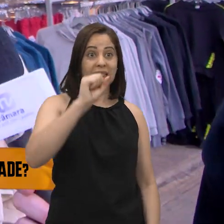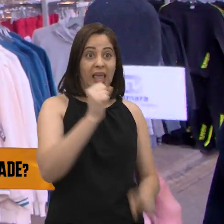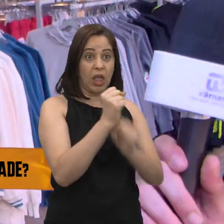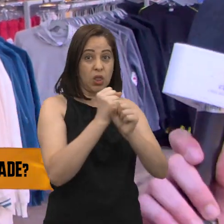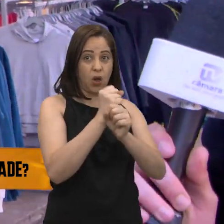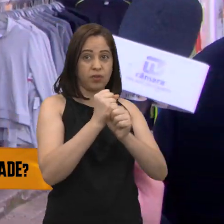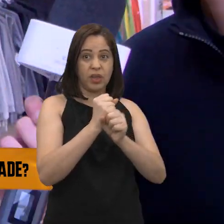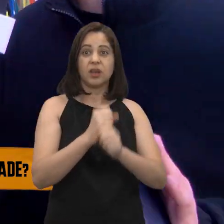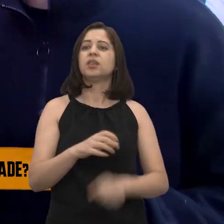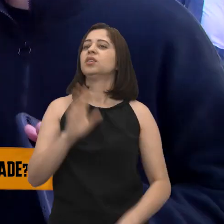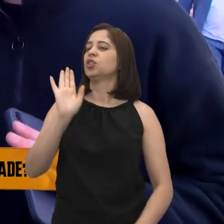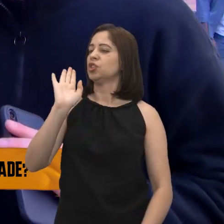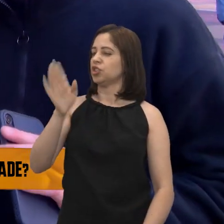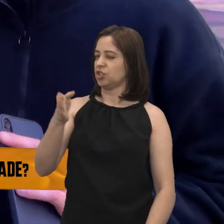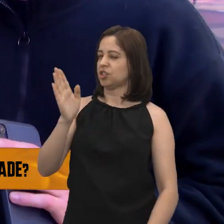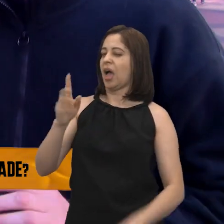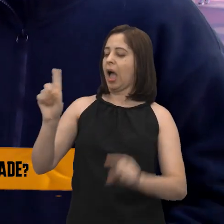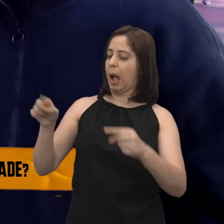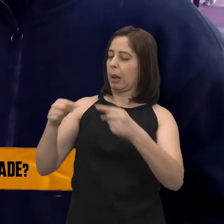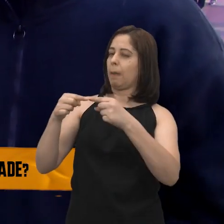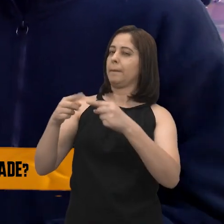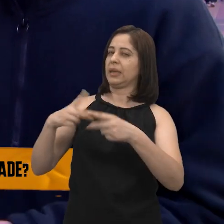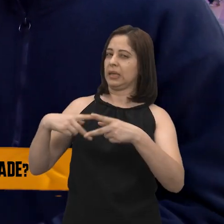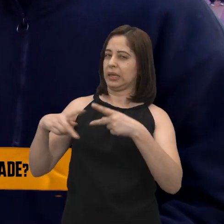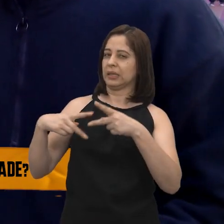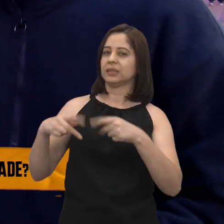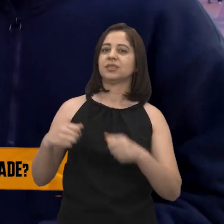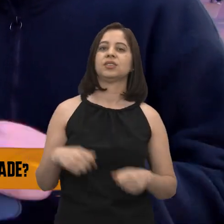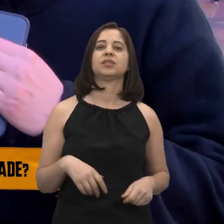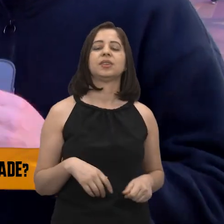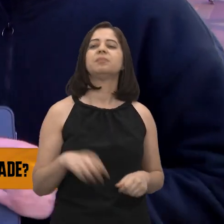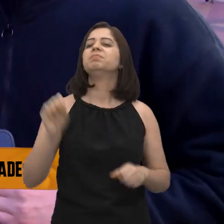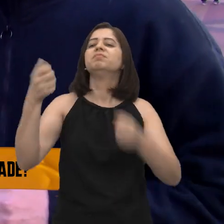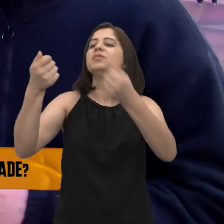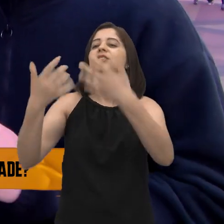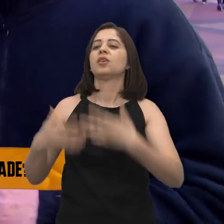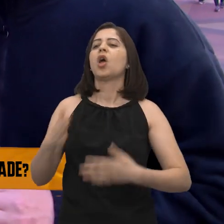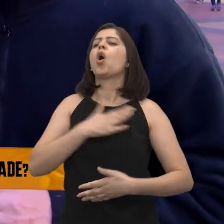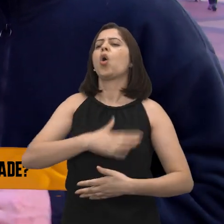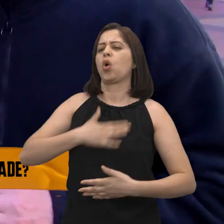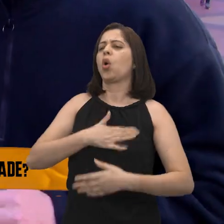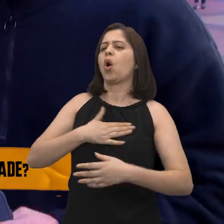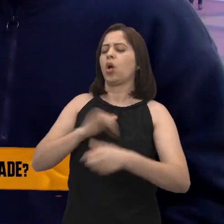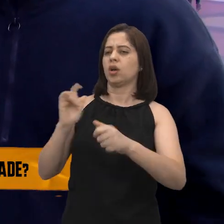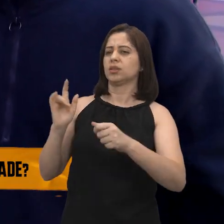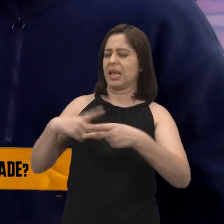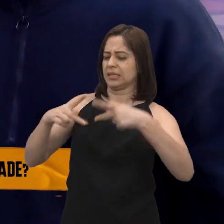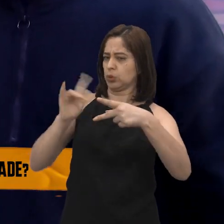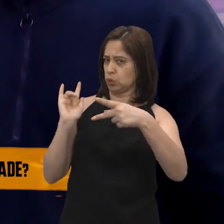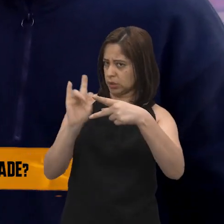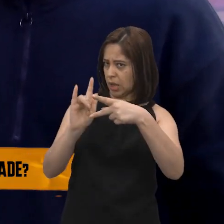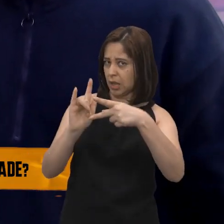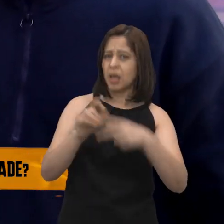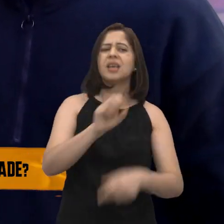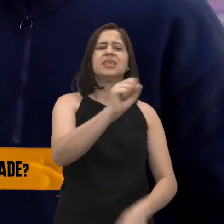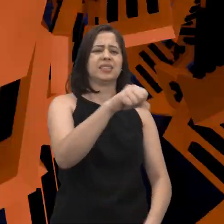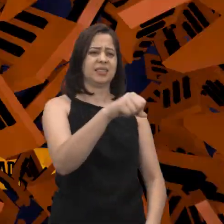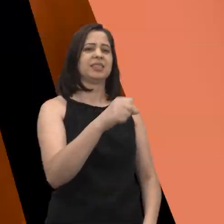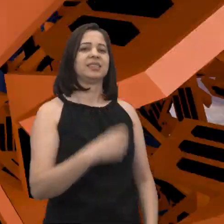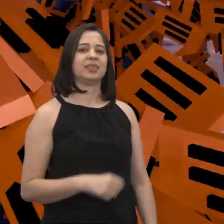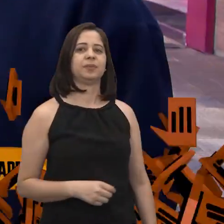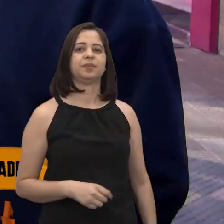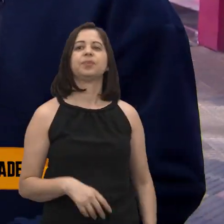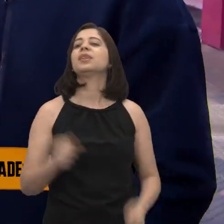59 anos. Tem uma historinha com a cidade já então, né? Eu sou cria daqui, né? Me diz uma coisa, gosta da cidade? Gosto